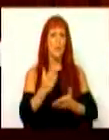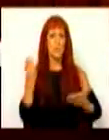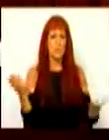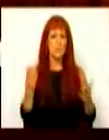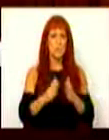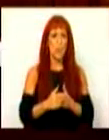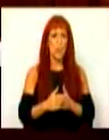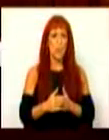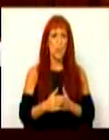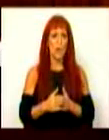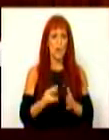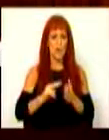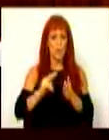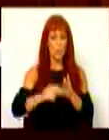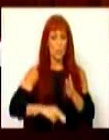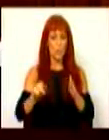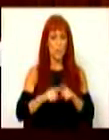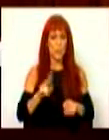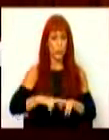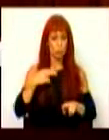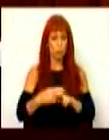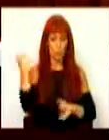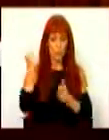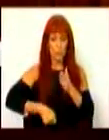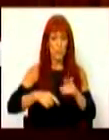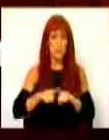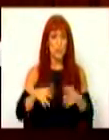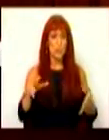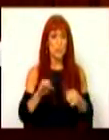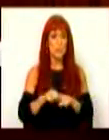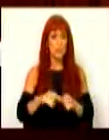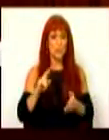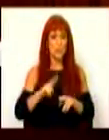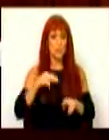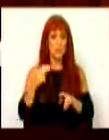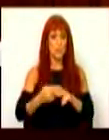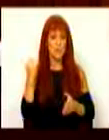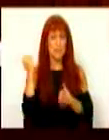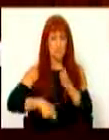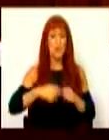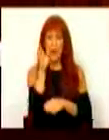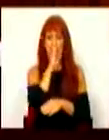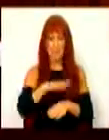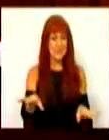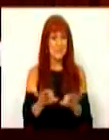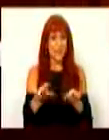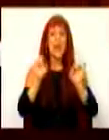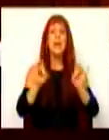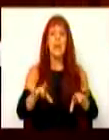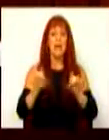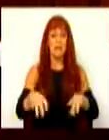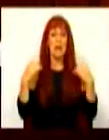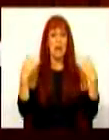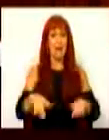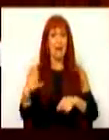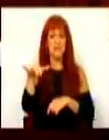que as convenções de dupla tributação para evitar a dupla tributação são aplicadas, como se evita que